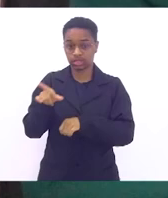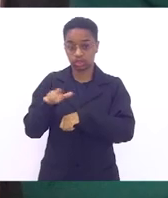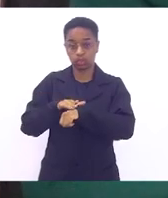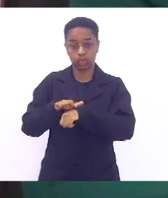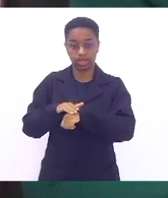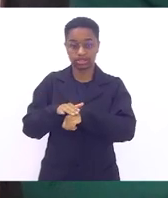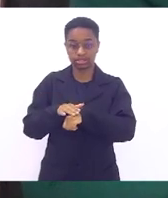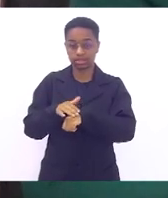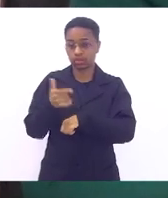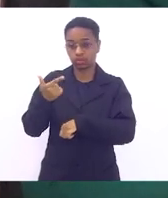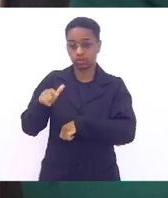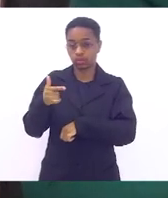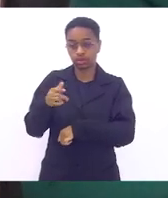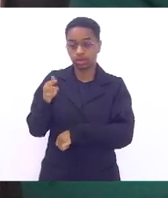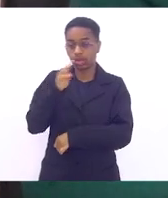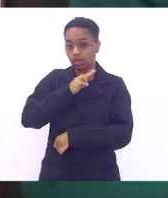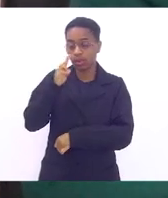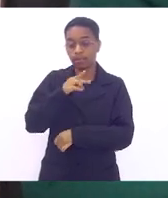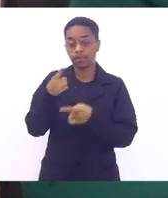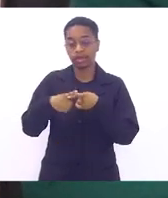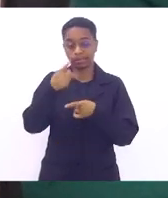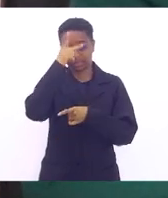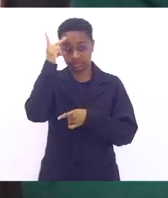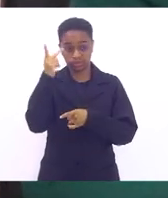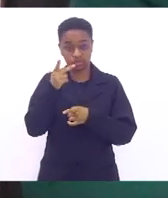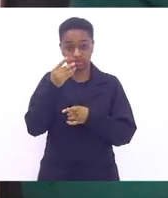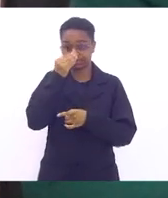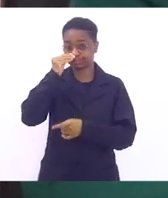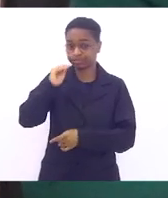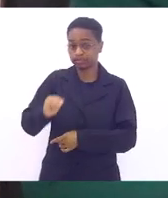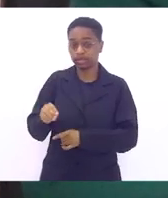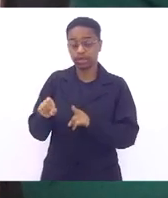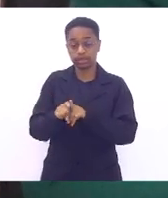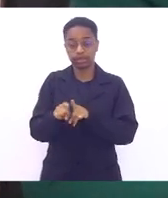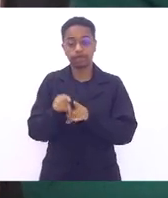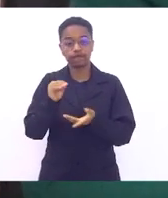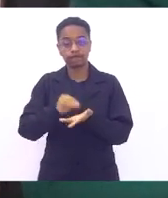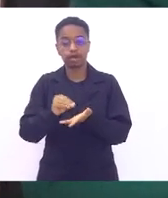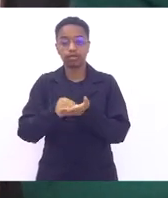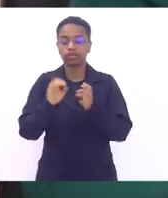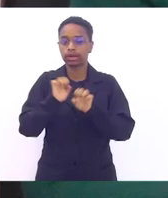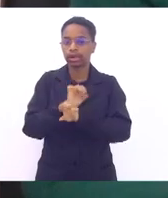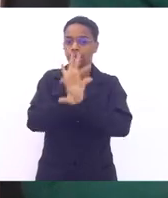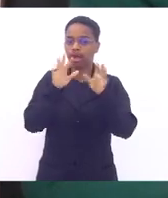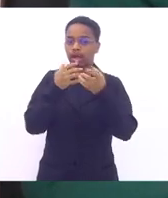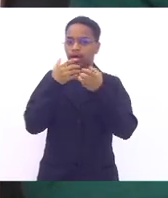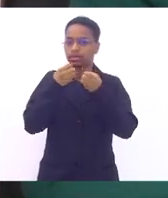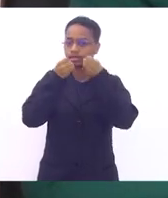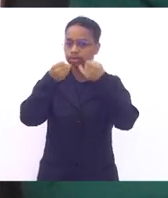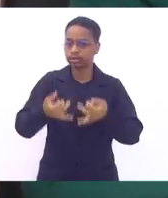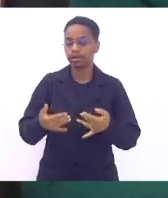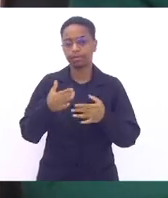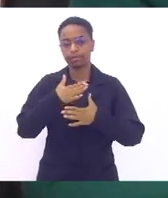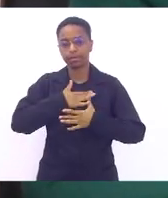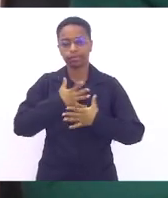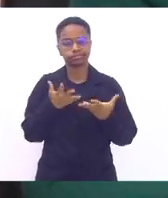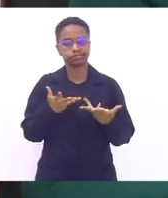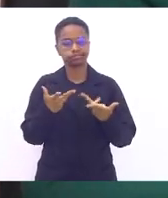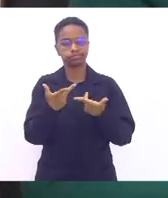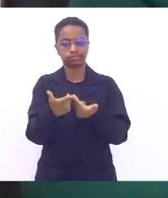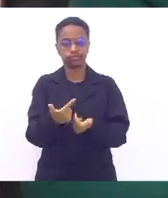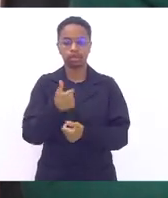essa pressa. Essa urgência não está posta. E a falta de clareza foi, para mim, um deleite ouvi-lo